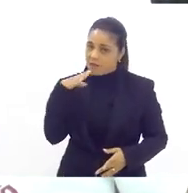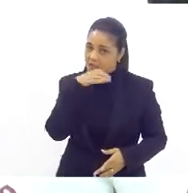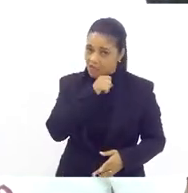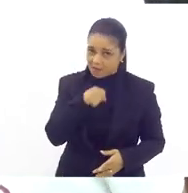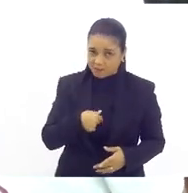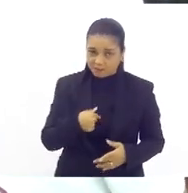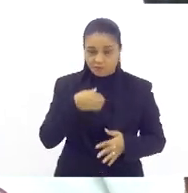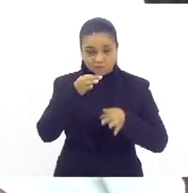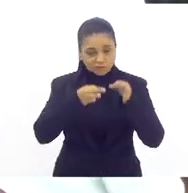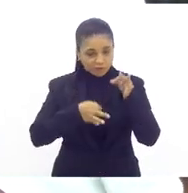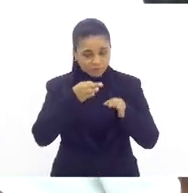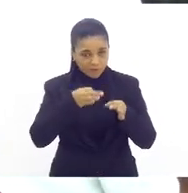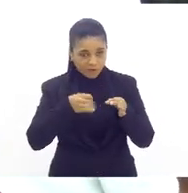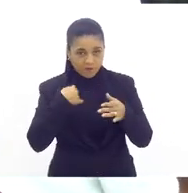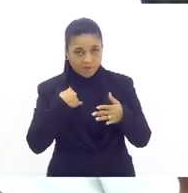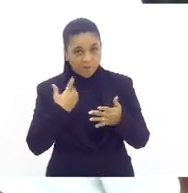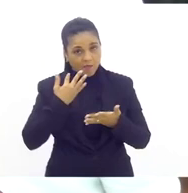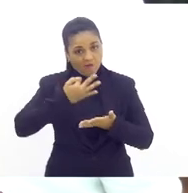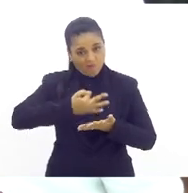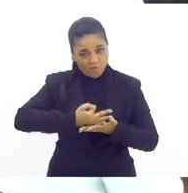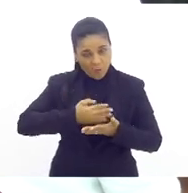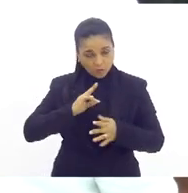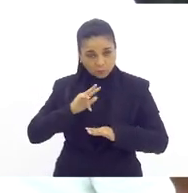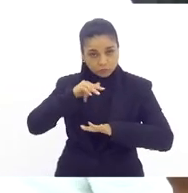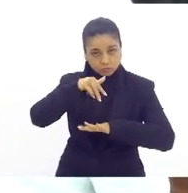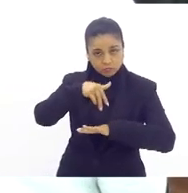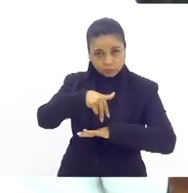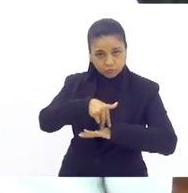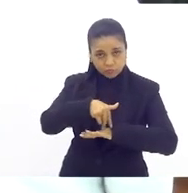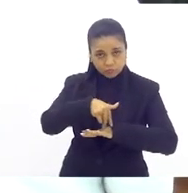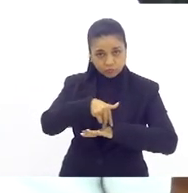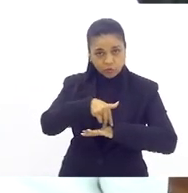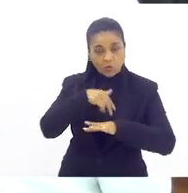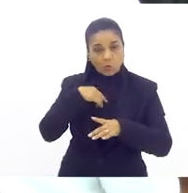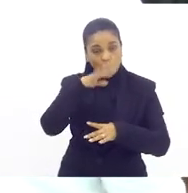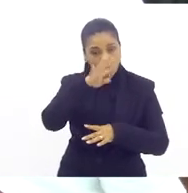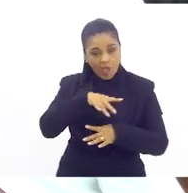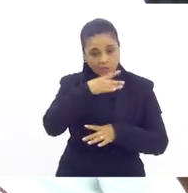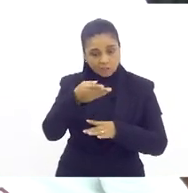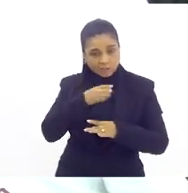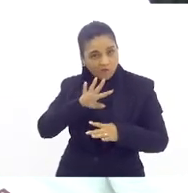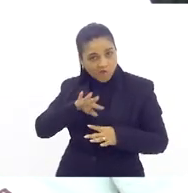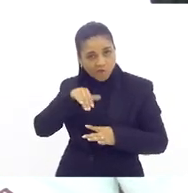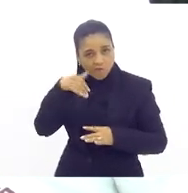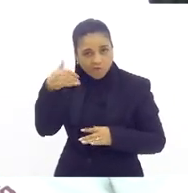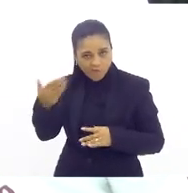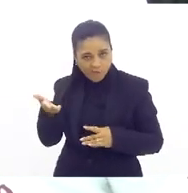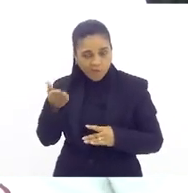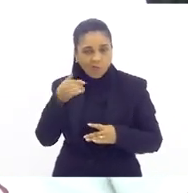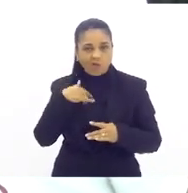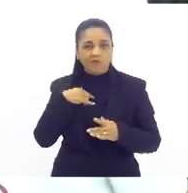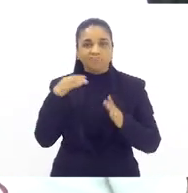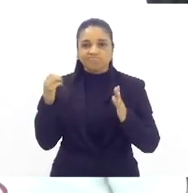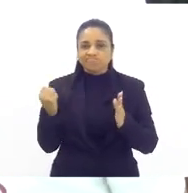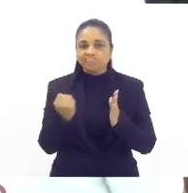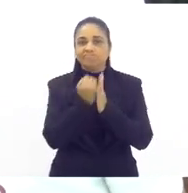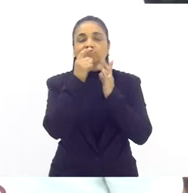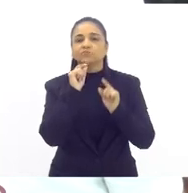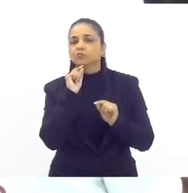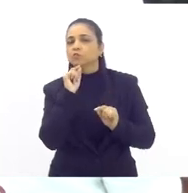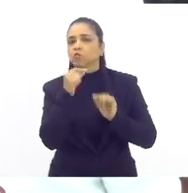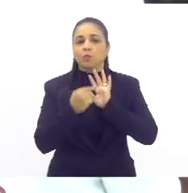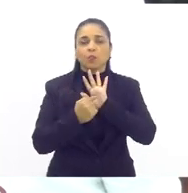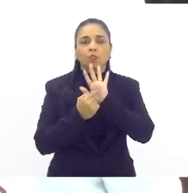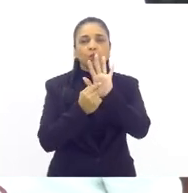justificar minha ausência presencialmente porque estou em agenda externa começar a destacando a